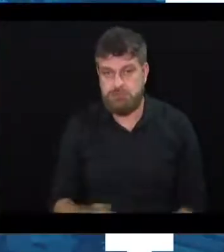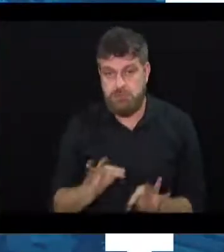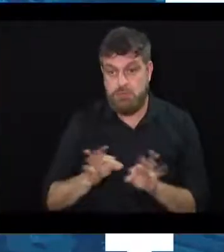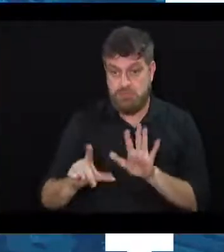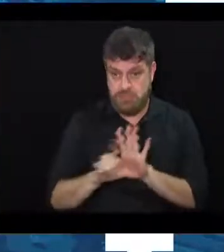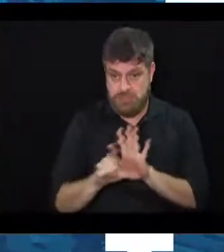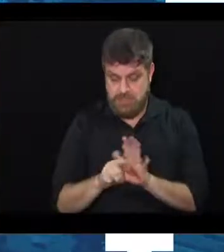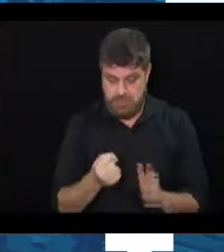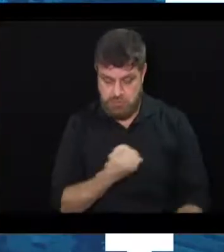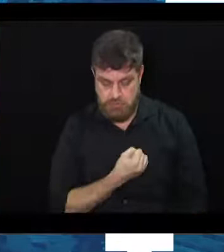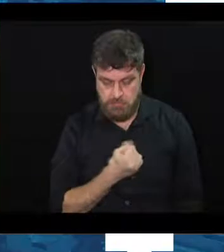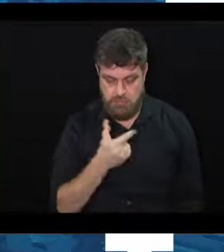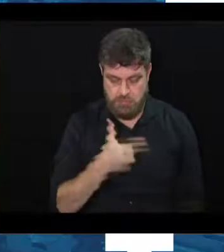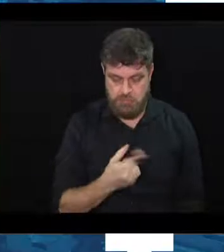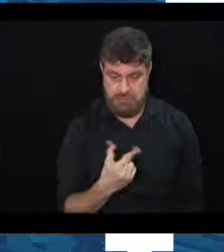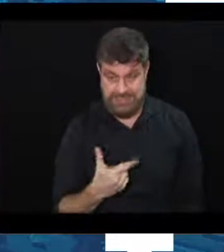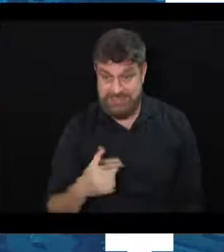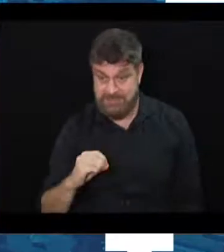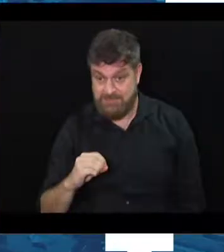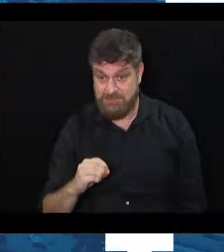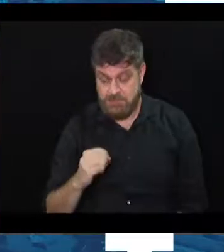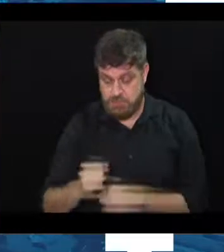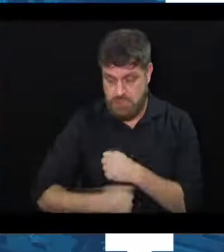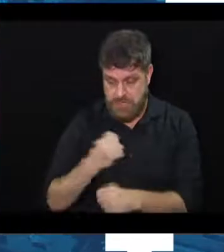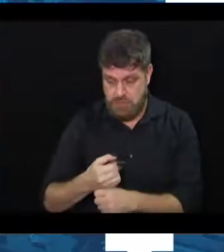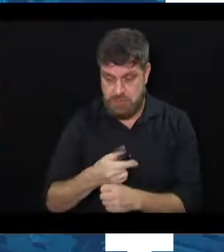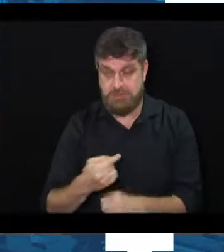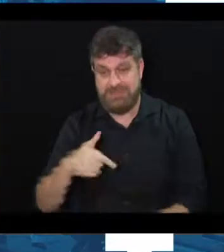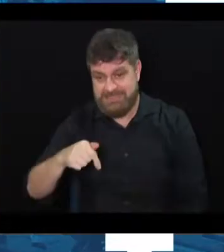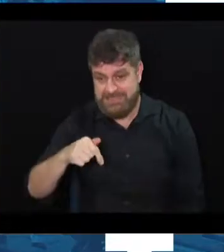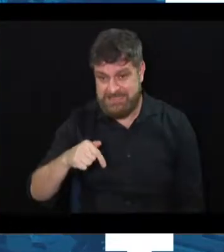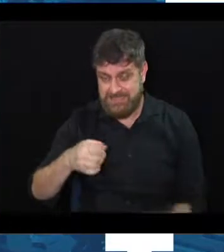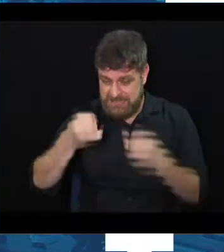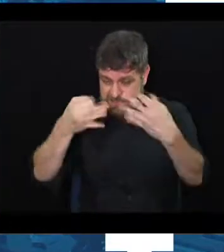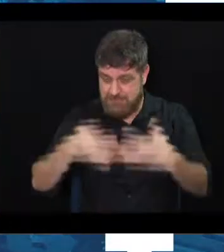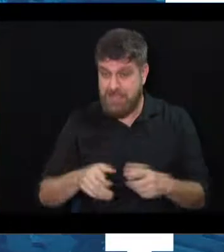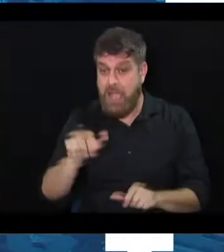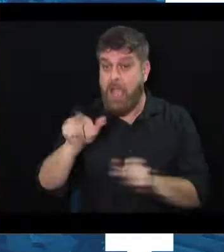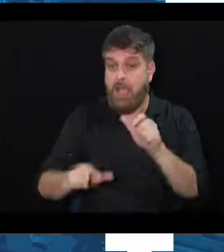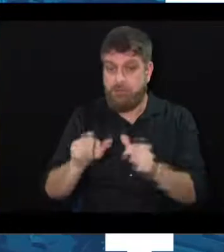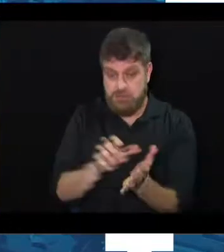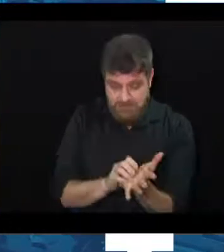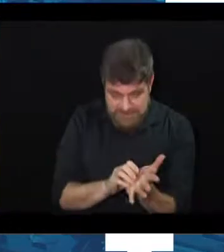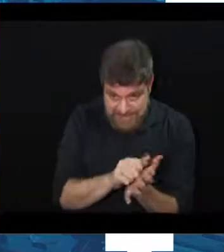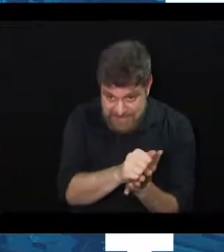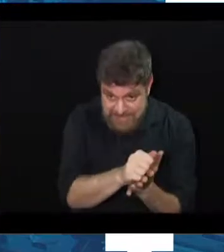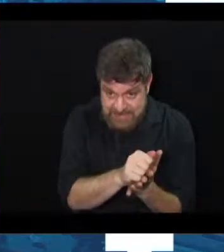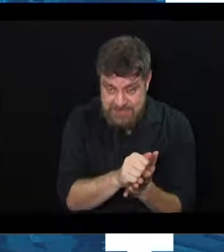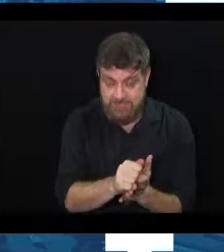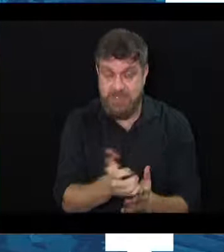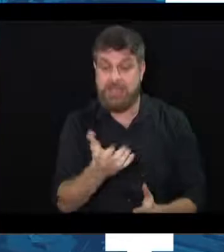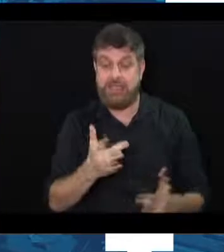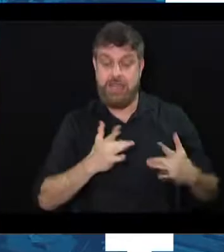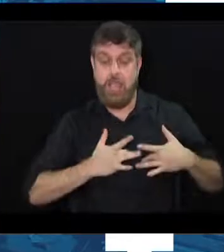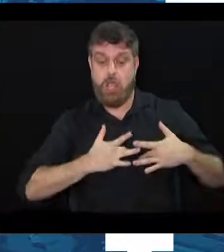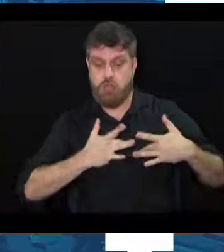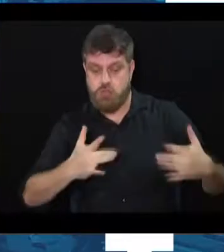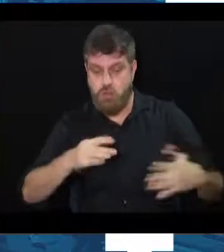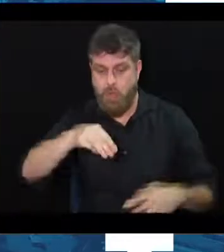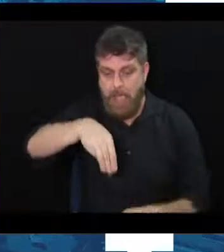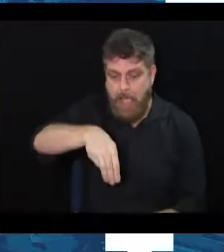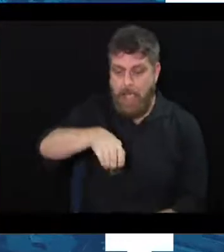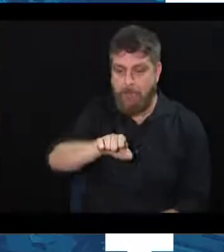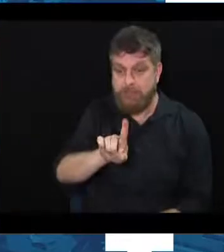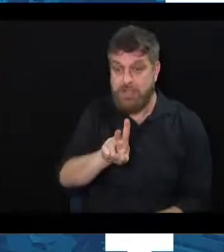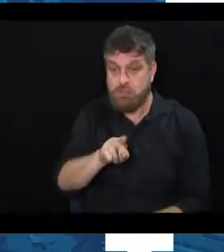número 220 de 2017 é claro. Pessoas cadastradas no Registro Nacional de Doadores Voluntários